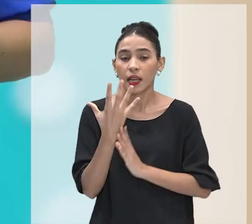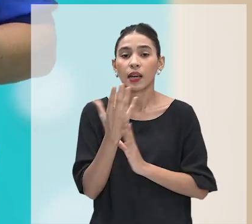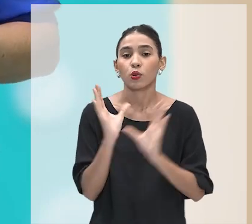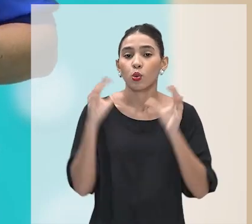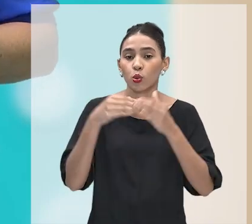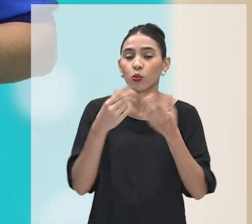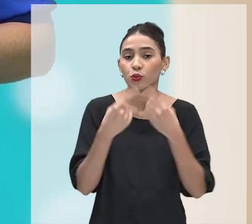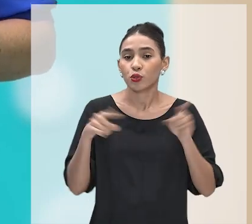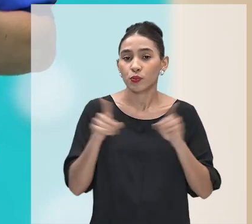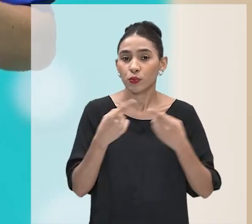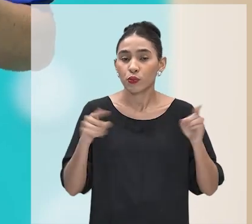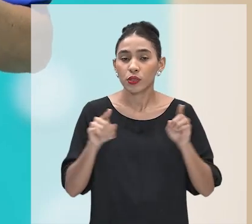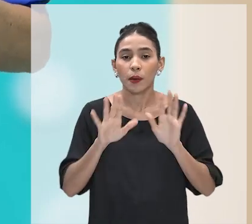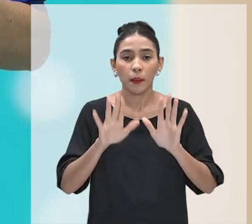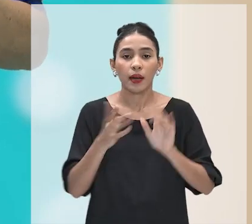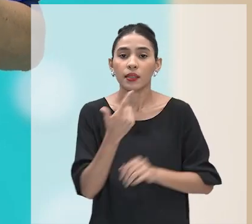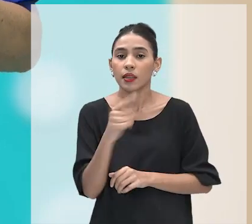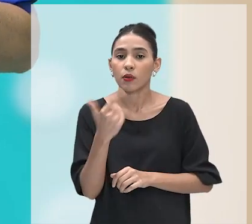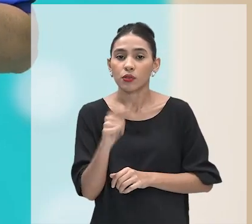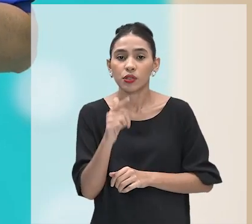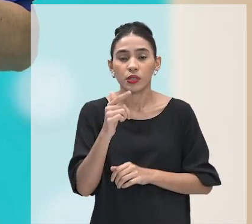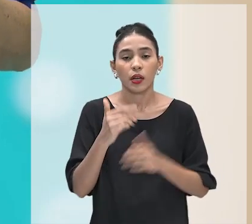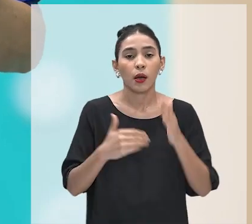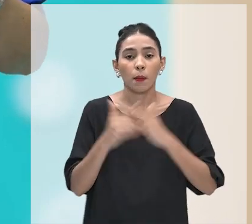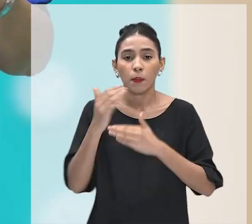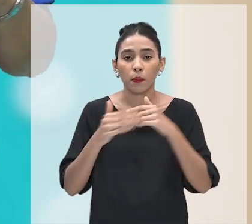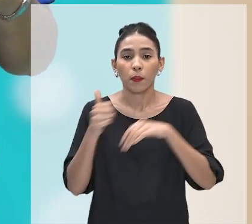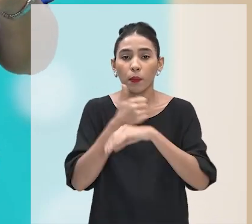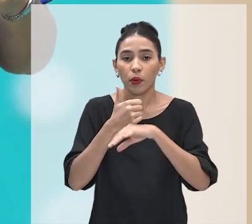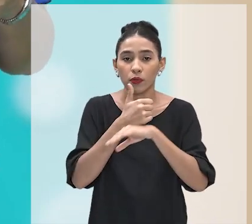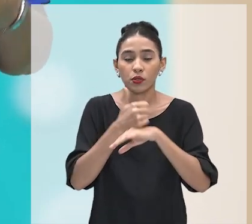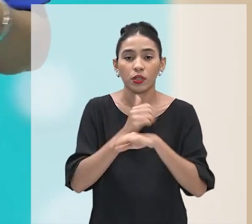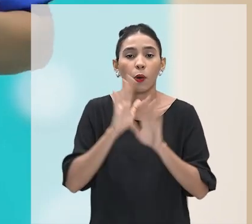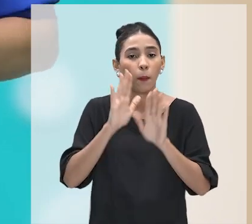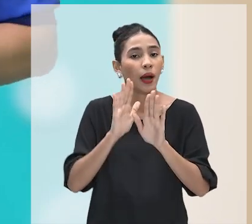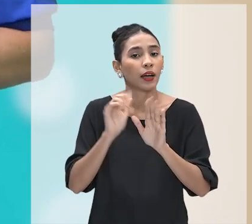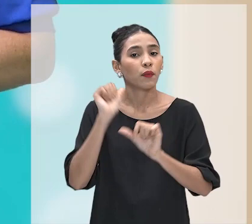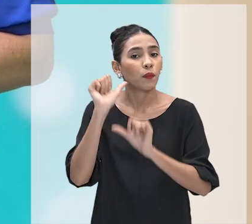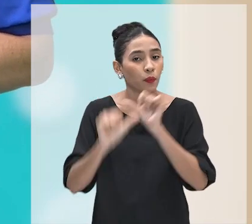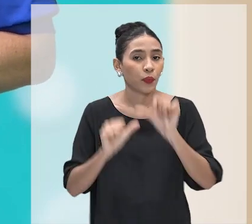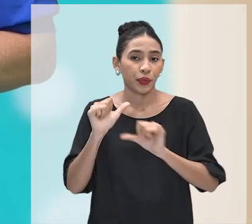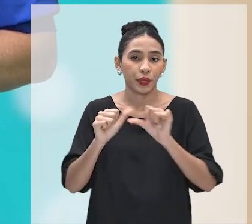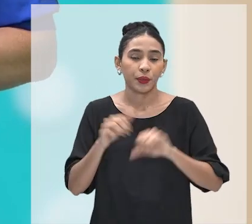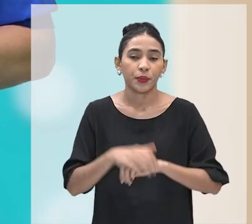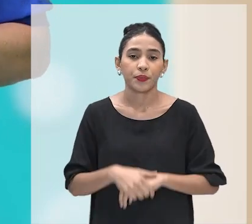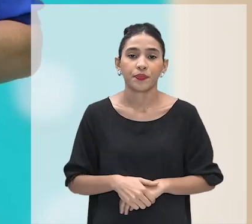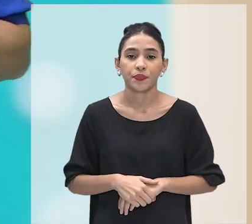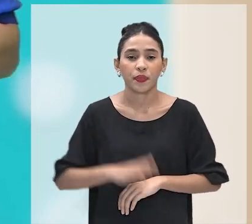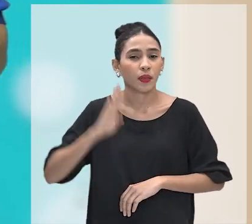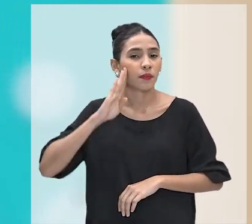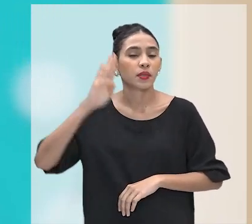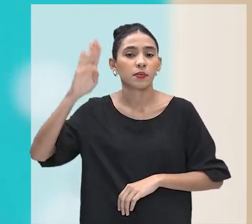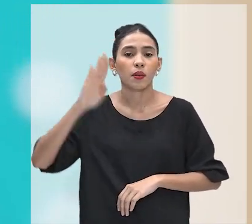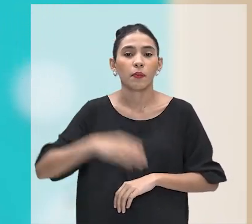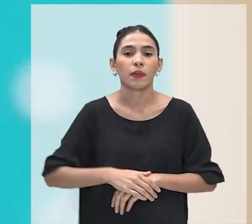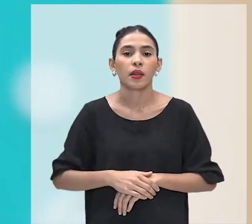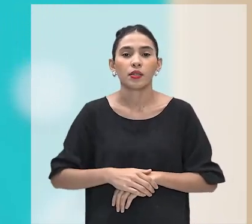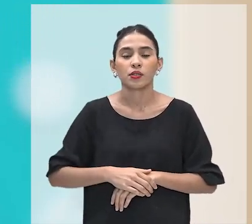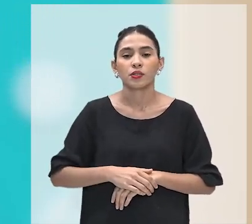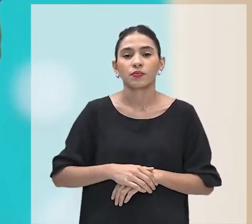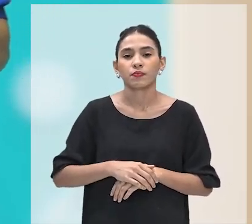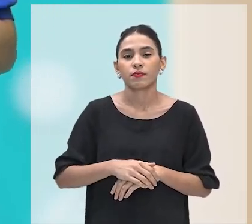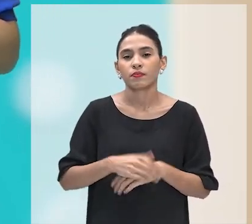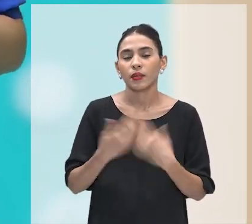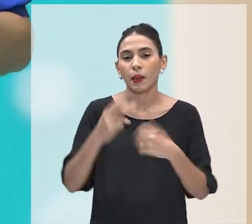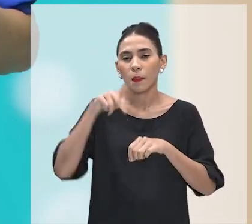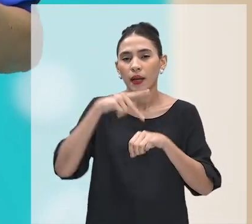tínhamos esses profissionais. Mas isso foi mudando. Vinham principalmente músicos da Rússia,